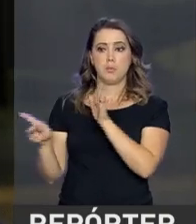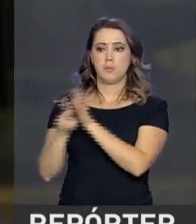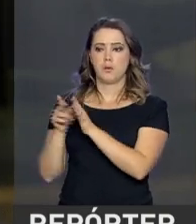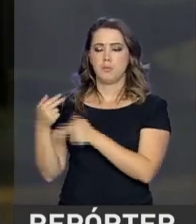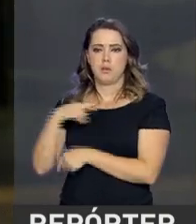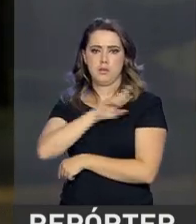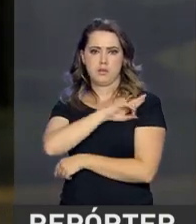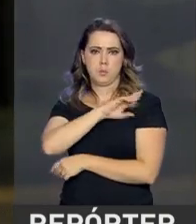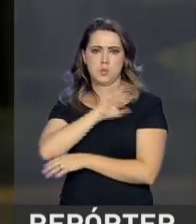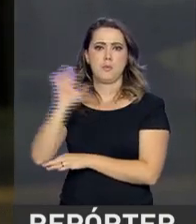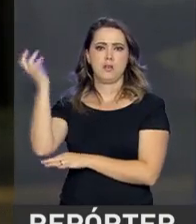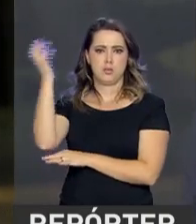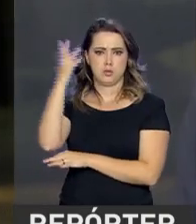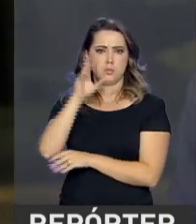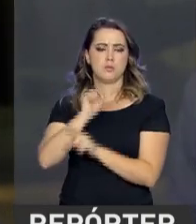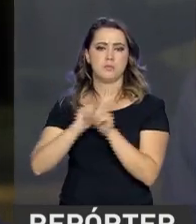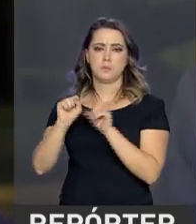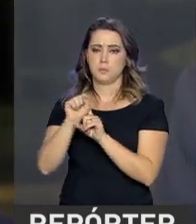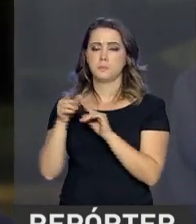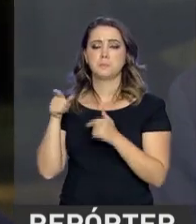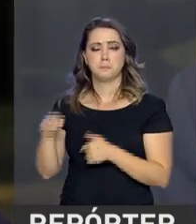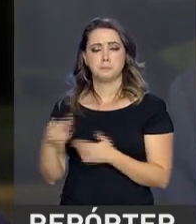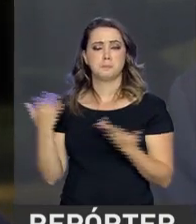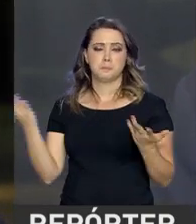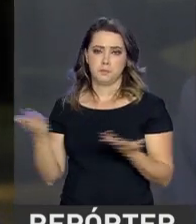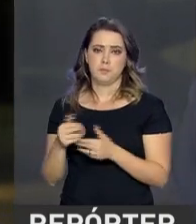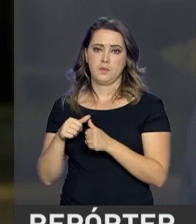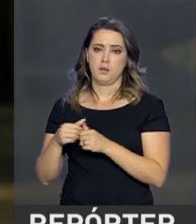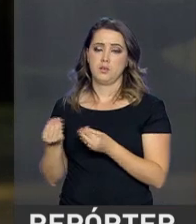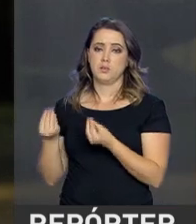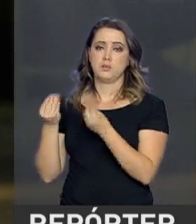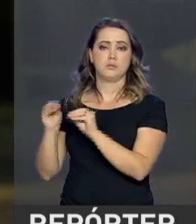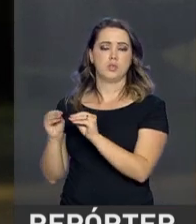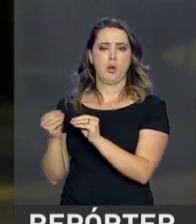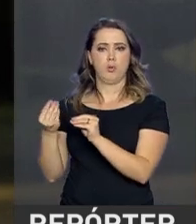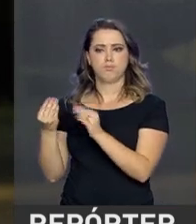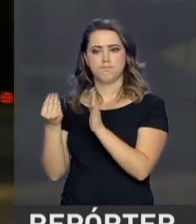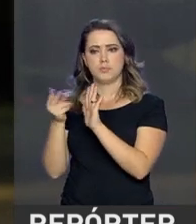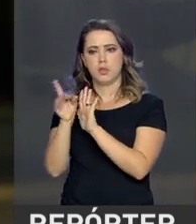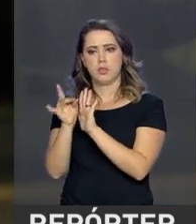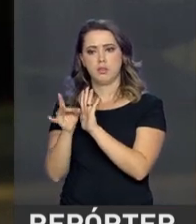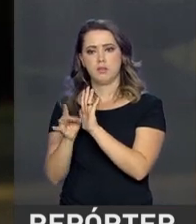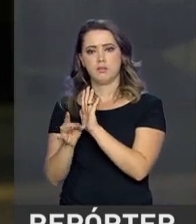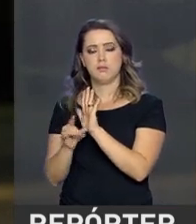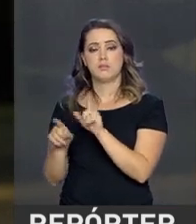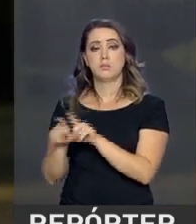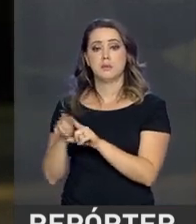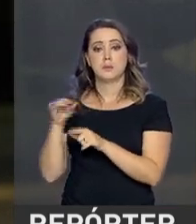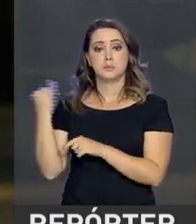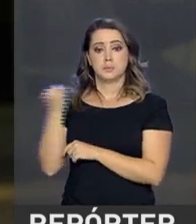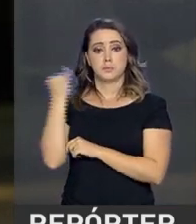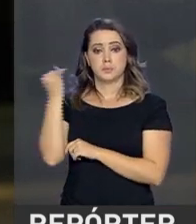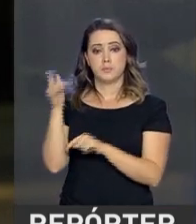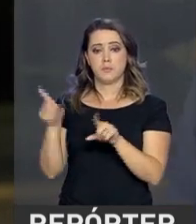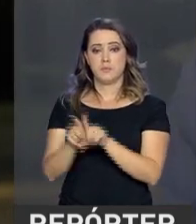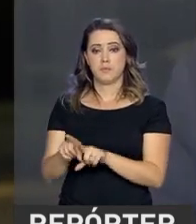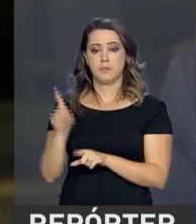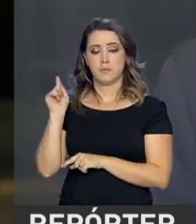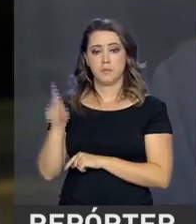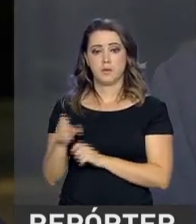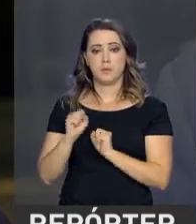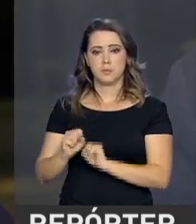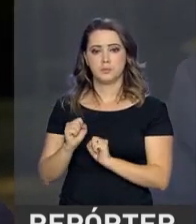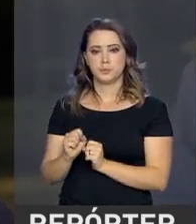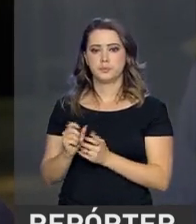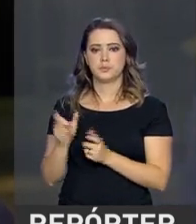responsabilidade ambiental e social então isso agora está sentado do outro o outro assunto que também está sentado extremamente importante é a